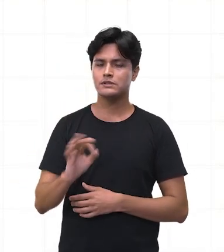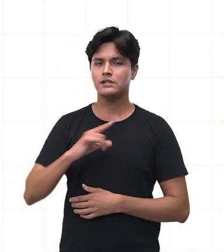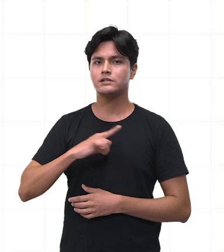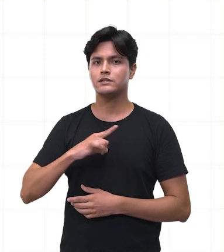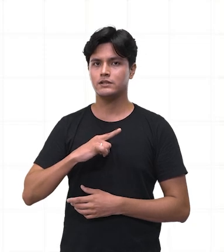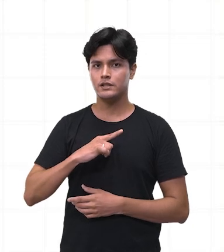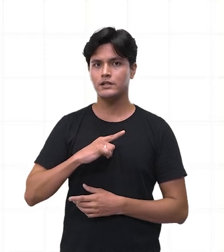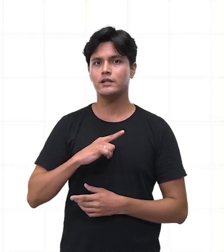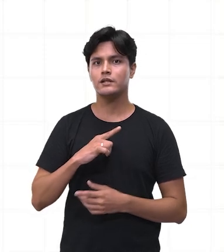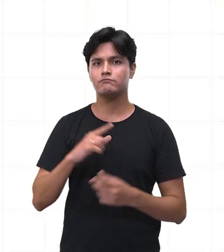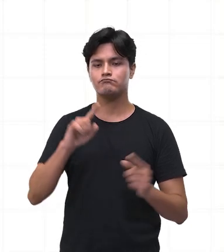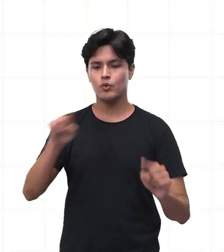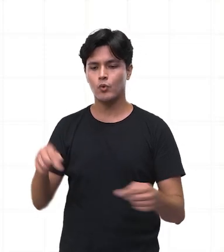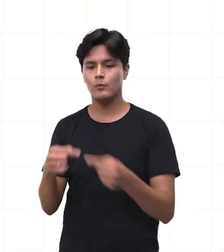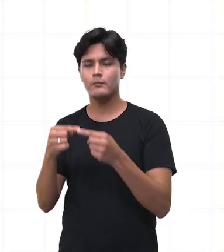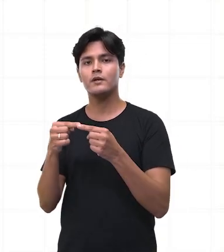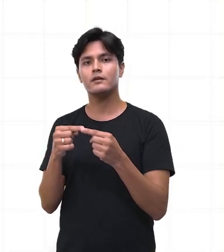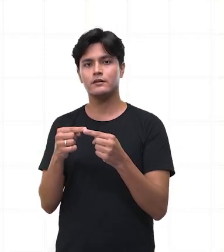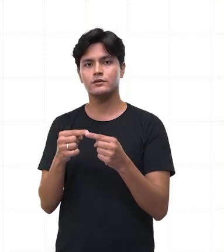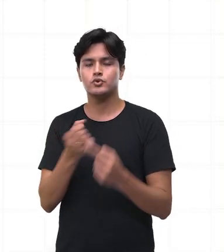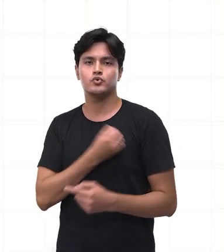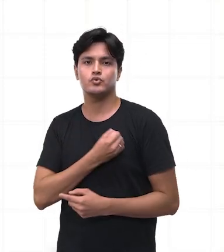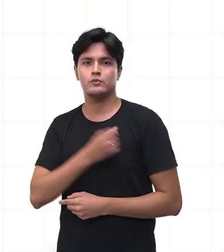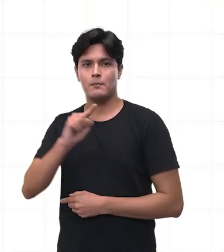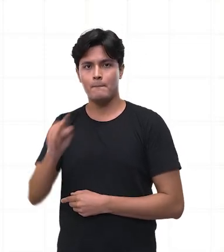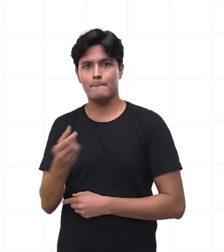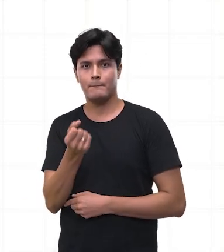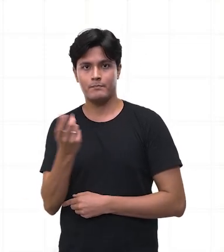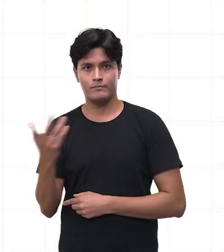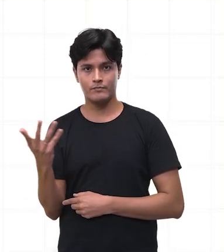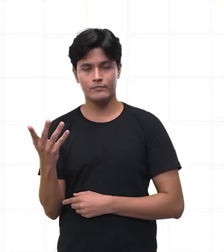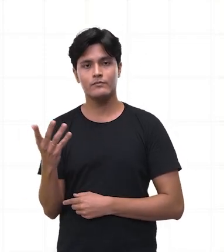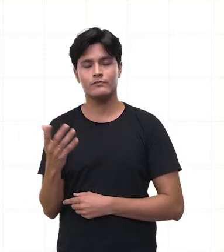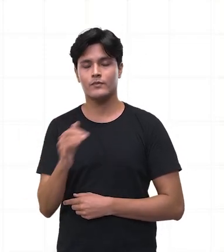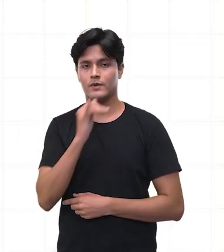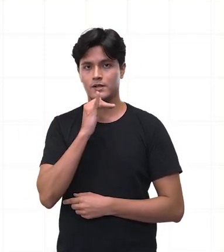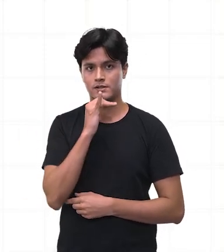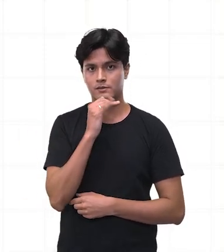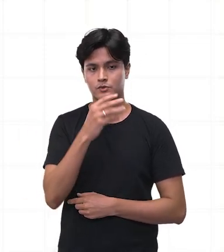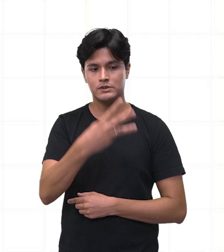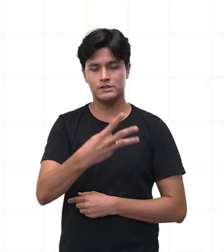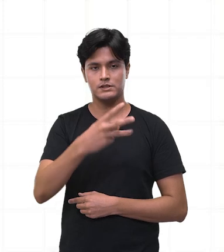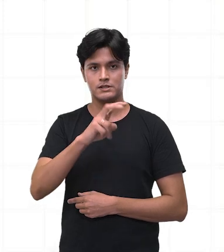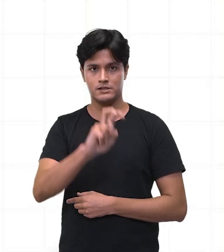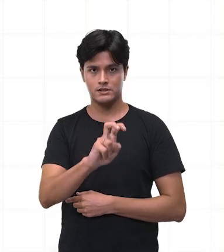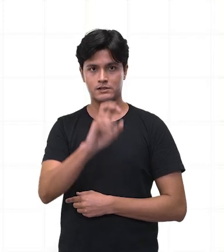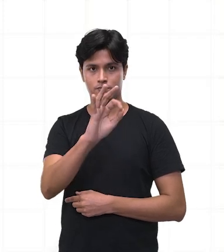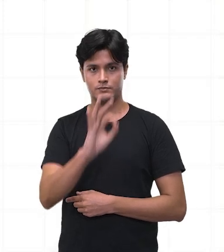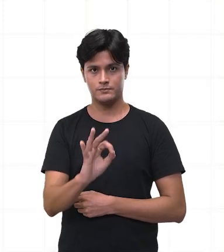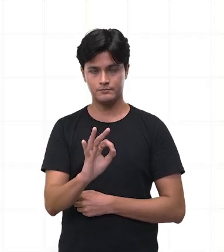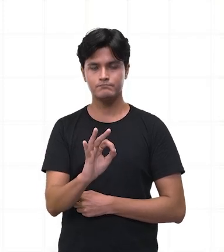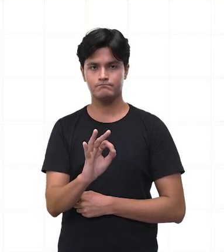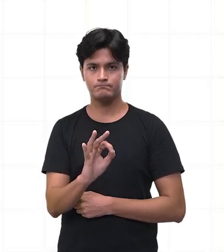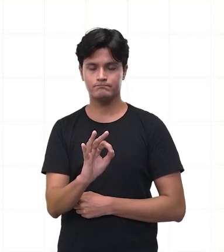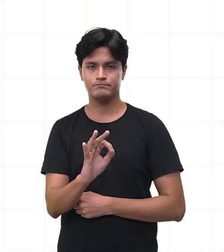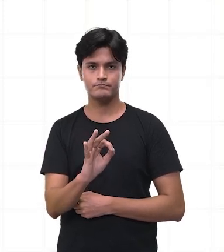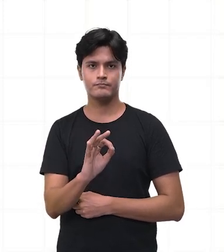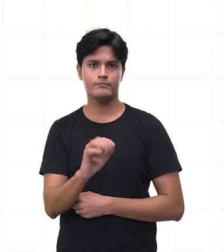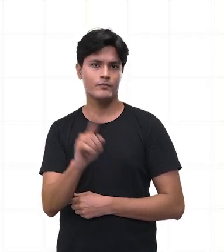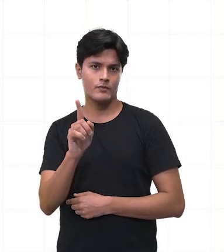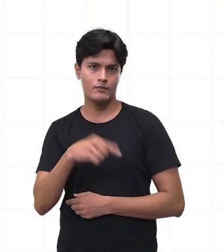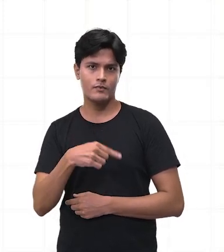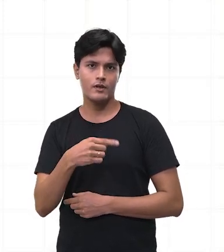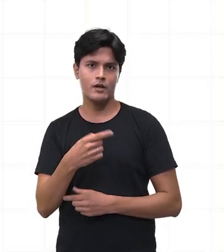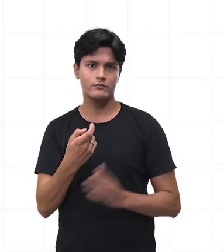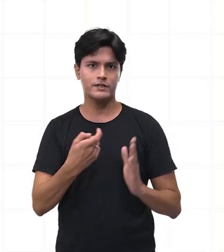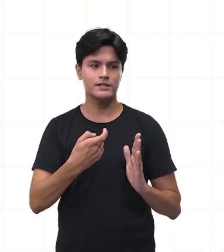veja, 35%. Quero que você preste bastante atenção agora. Eu tenho 35%. Isso aí é uma